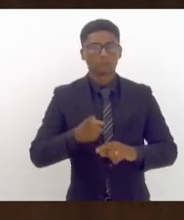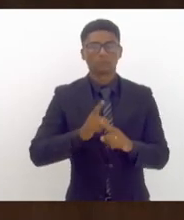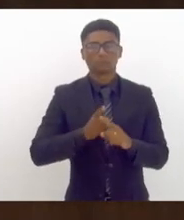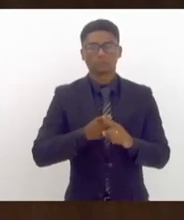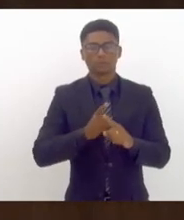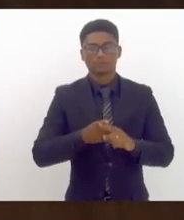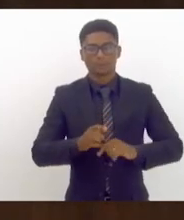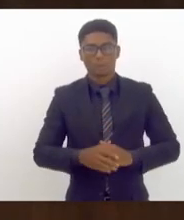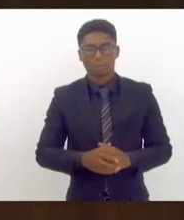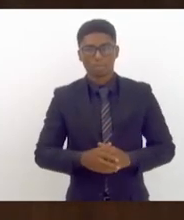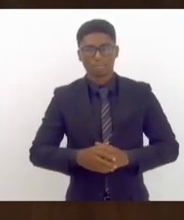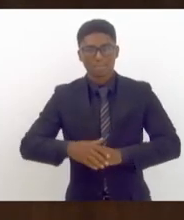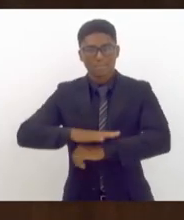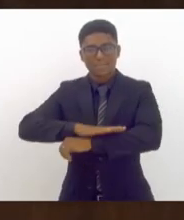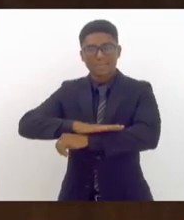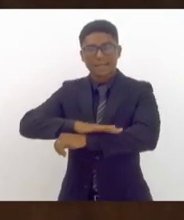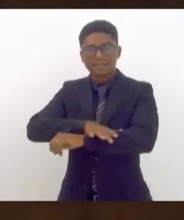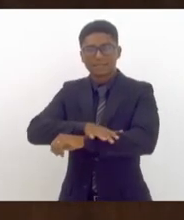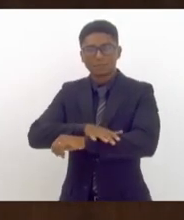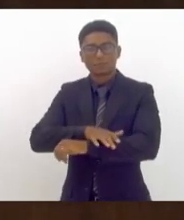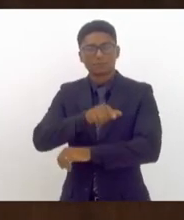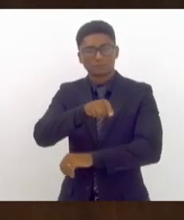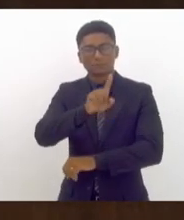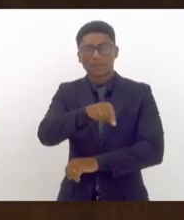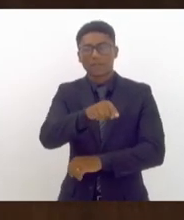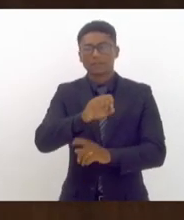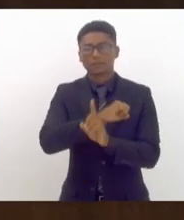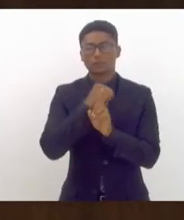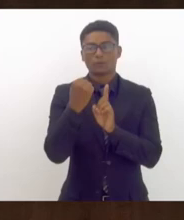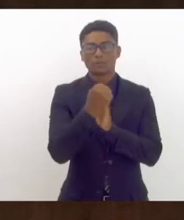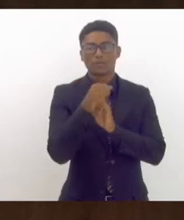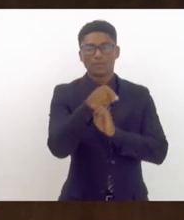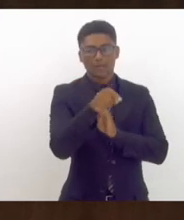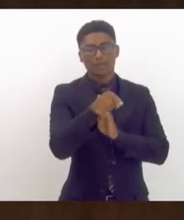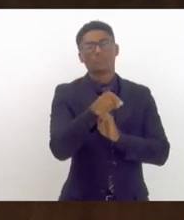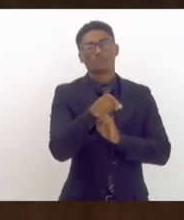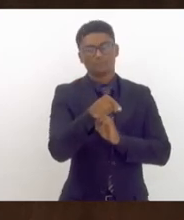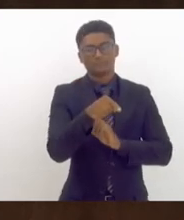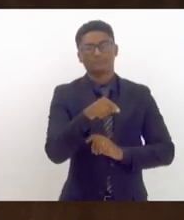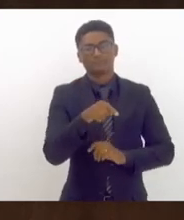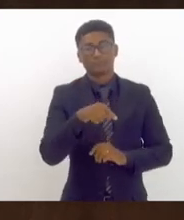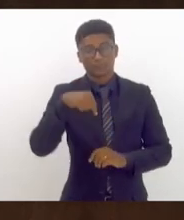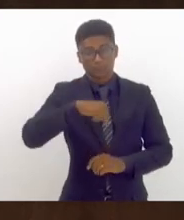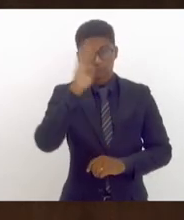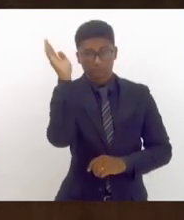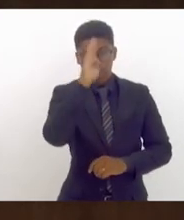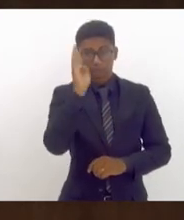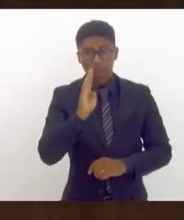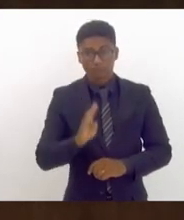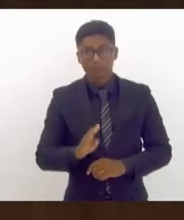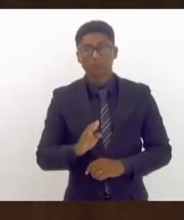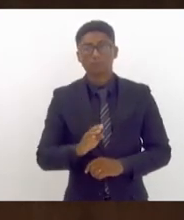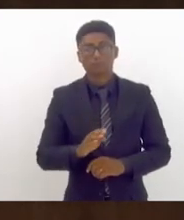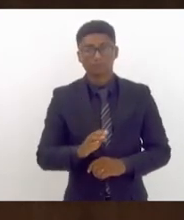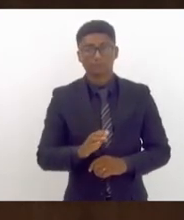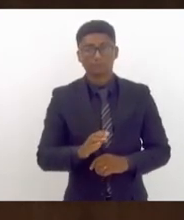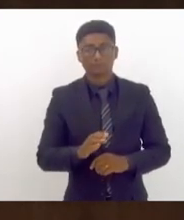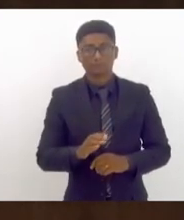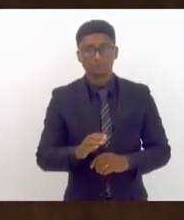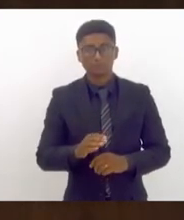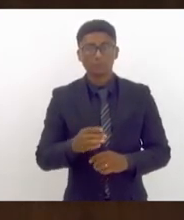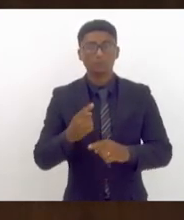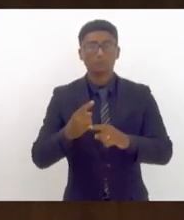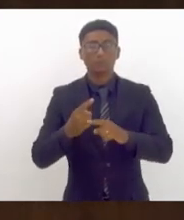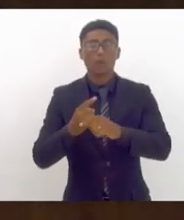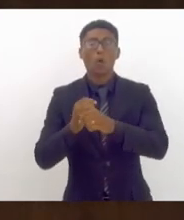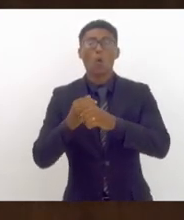racismo é uma grande mácula da nossa sociedade. A sociedade brasileira ela se forjou nos marcos da